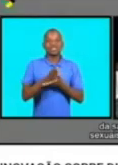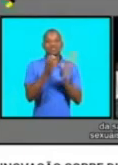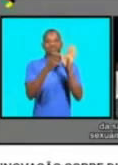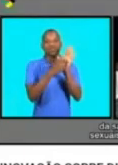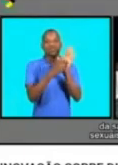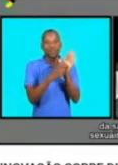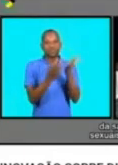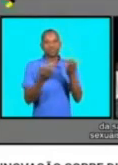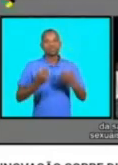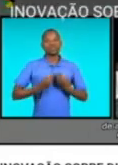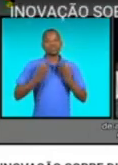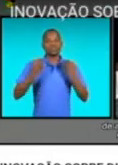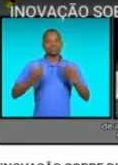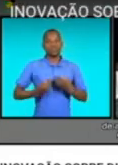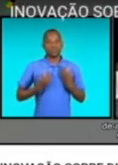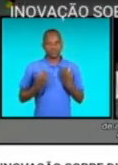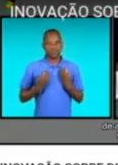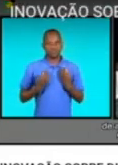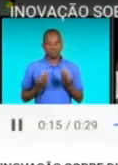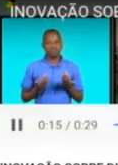É fácil de usá-lo.